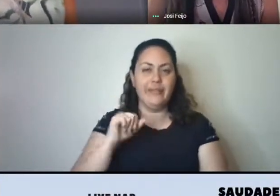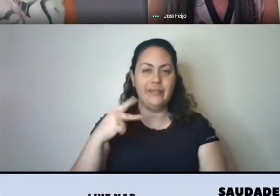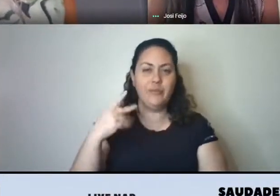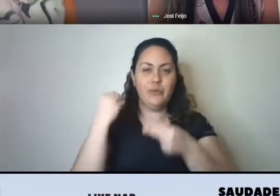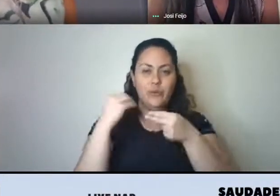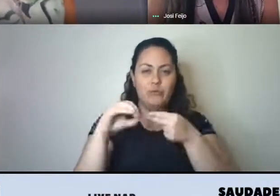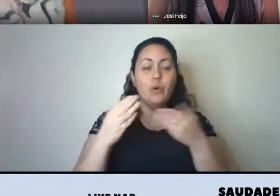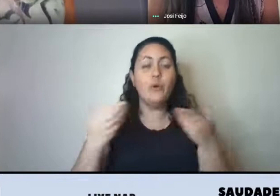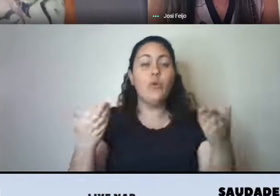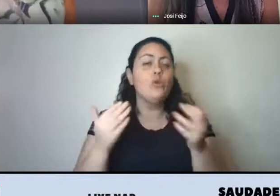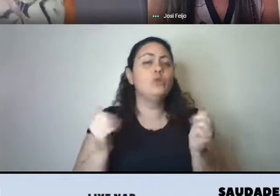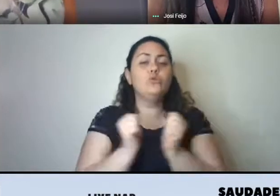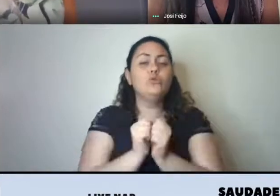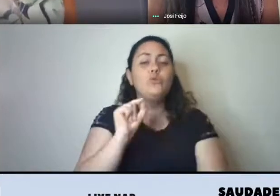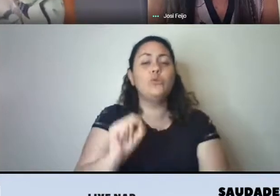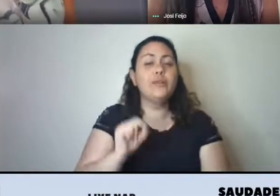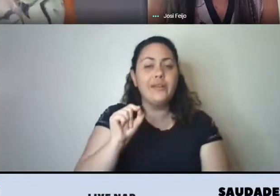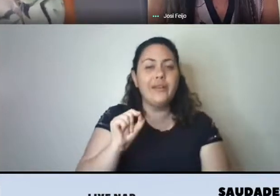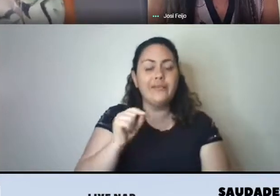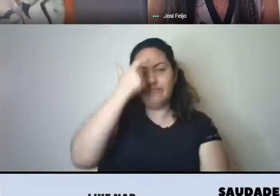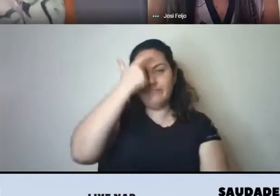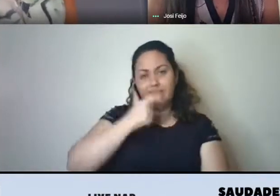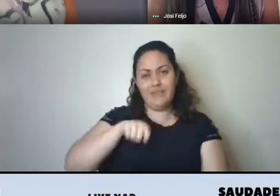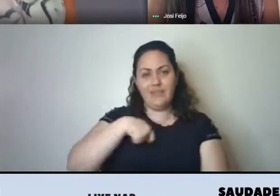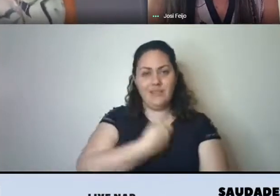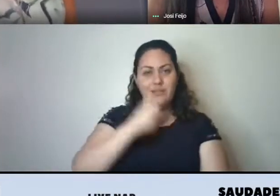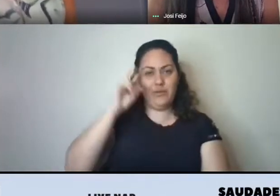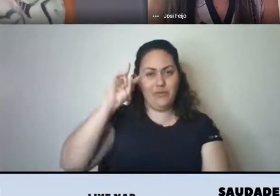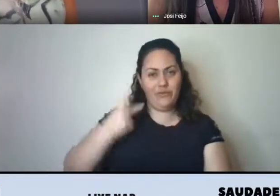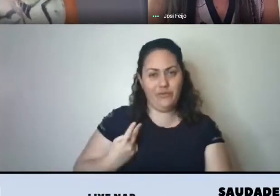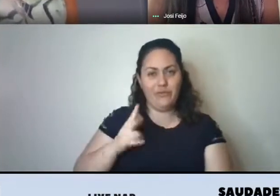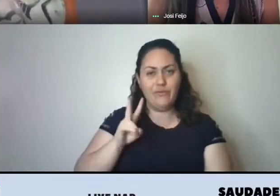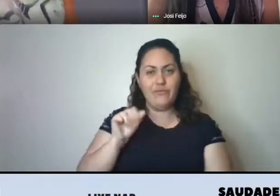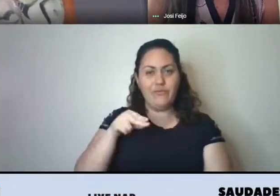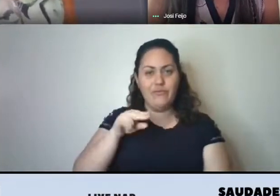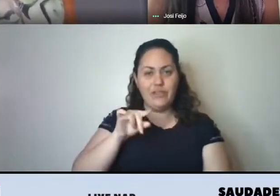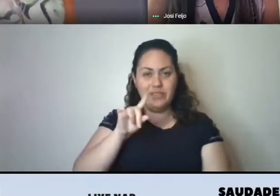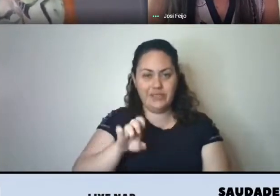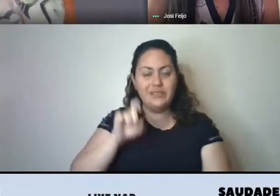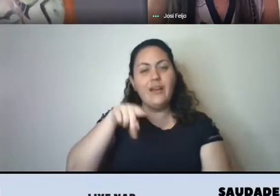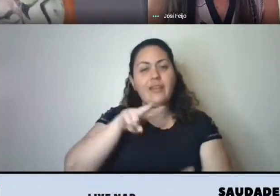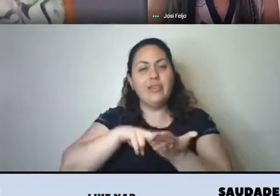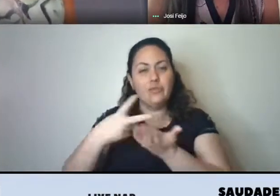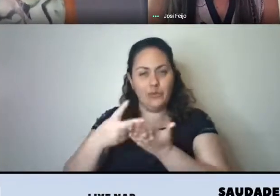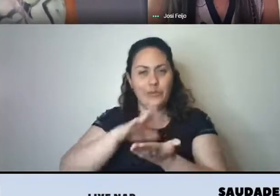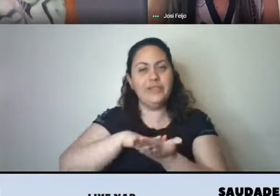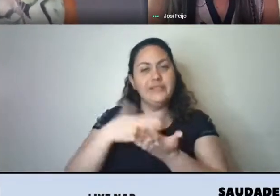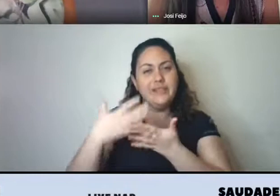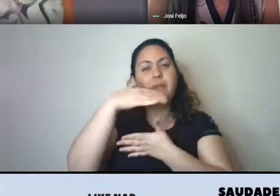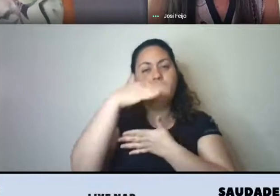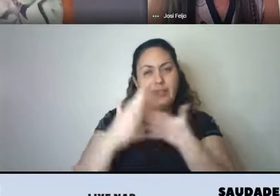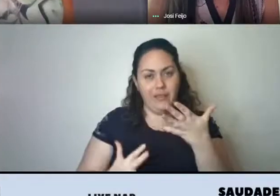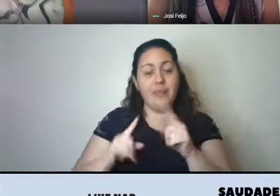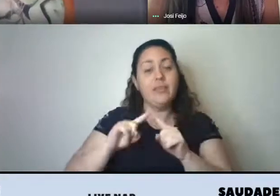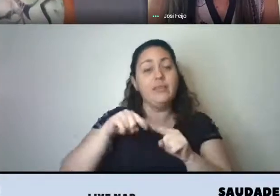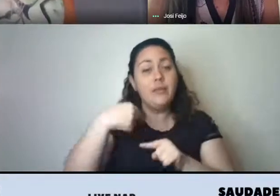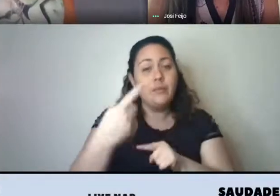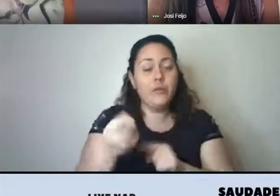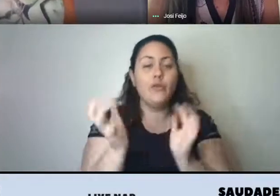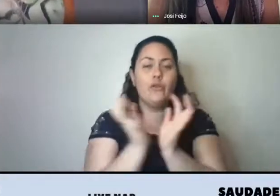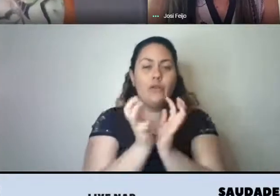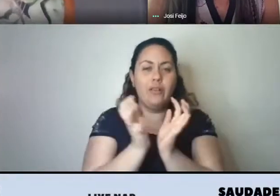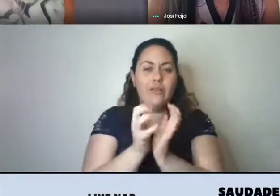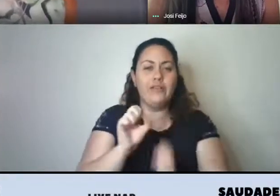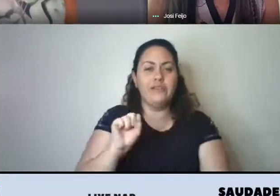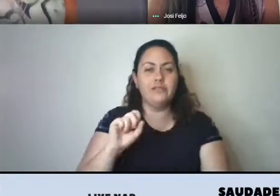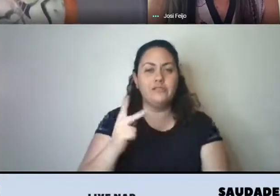vai estar conosco é a Vanise Martins, que é tradutora e intérprete de Libras, vai nos acompanhar e posteriormente a colega dela,